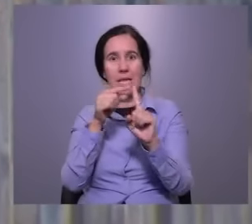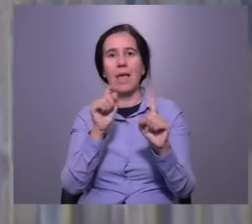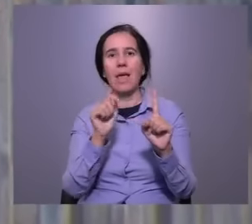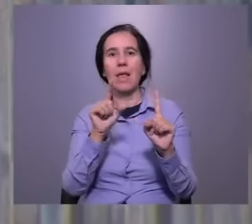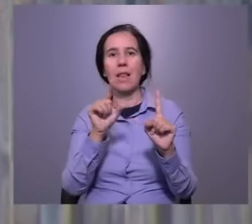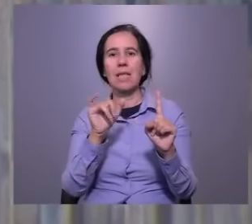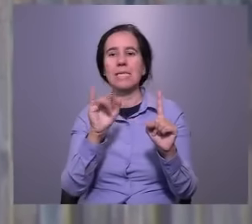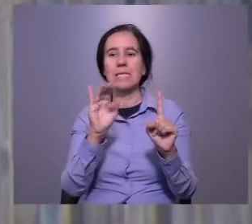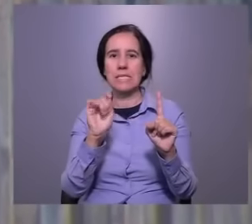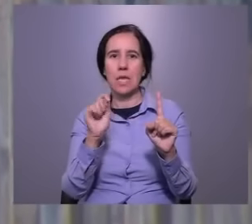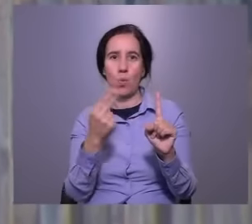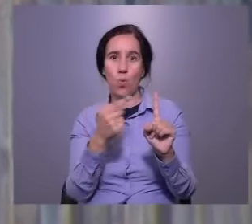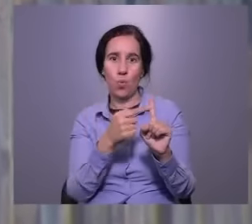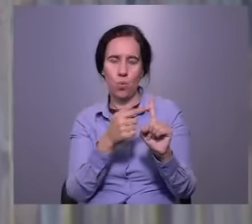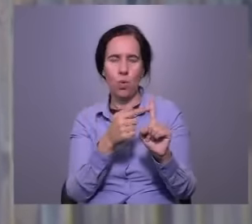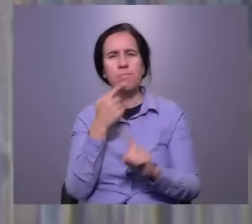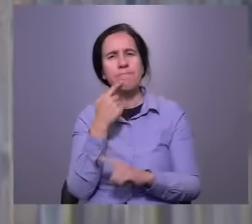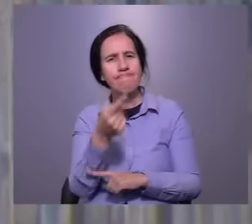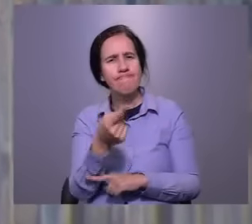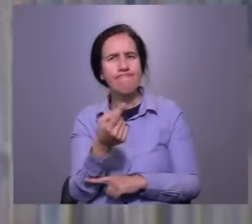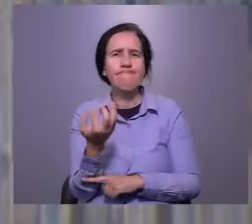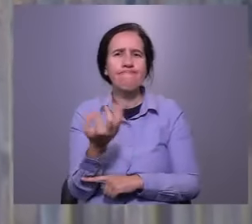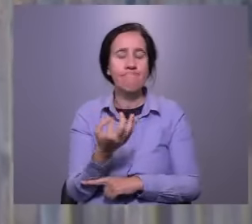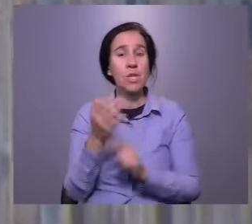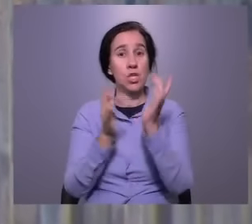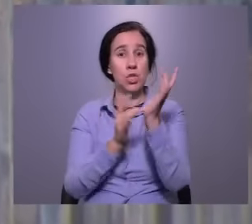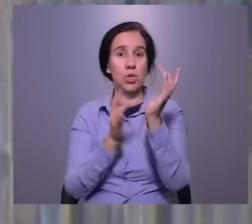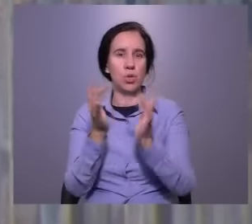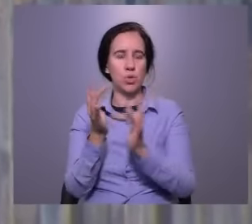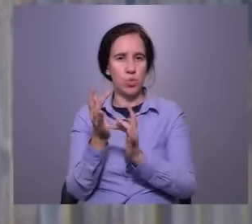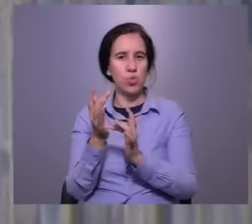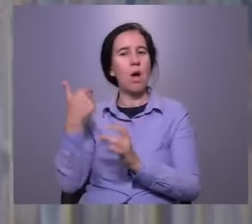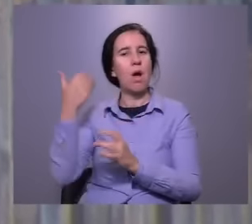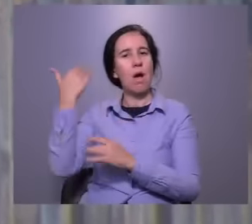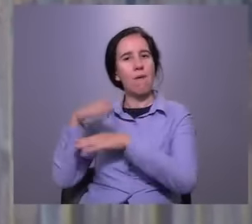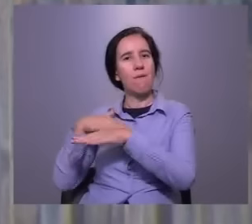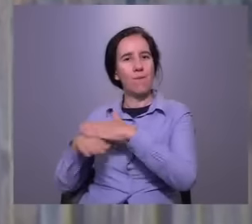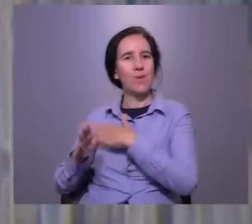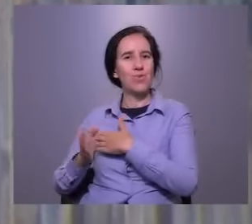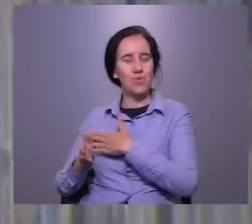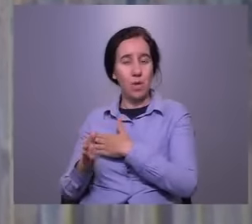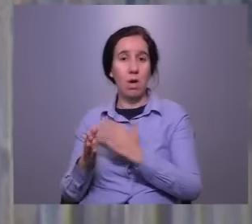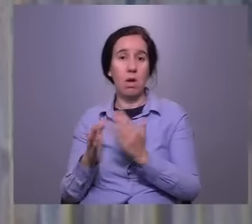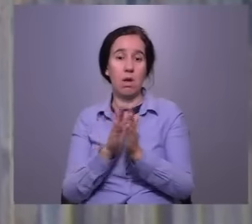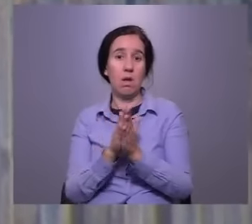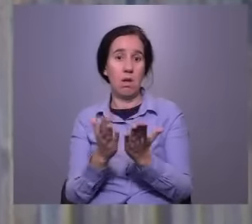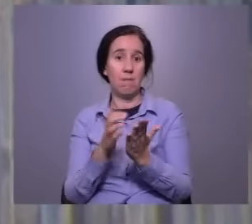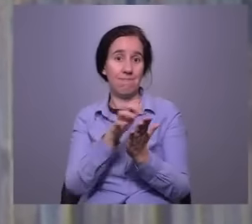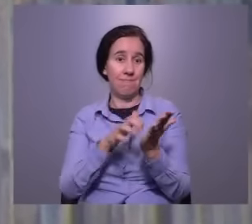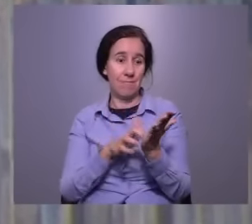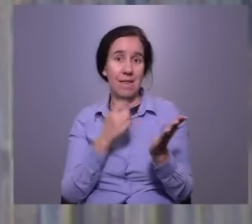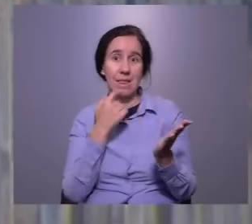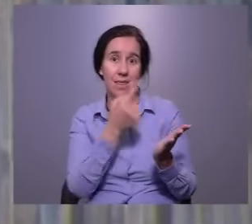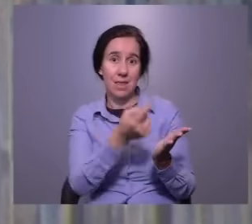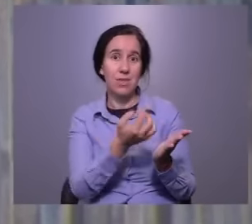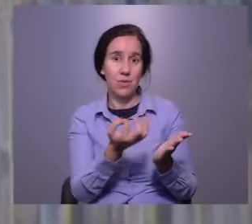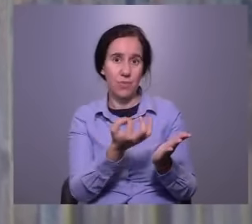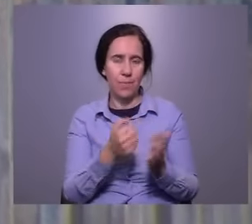A primeira leitura apresentava-nos já um outro episódio semelhante que tinha o profeta Eliseu